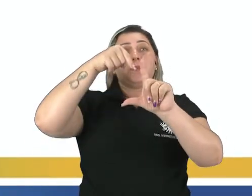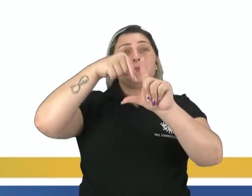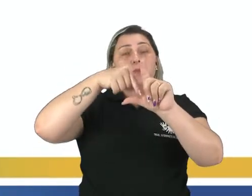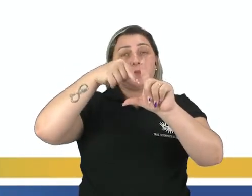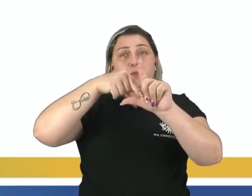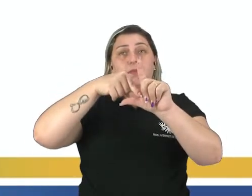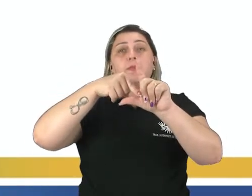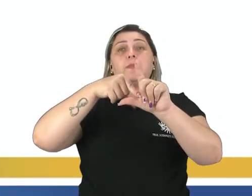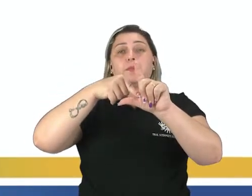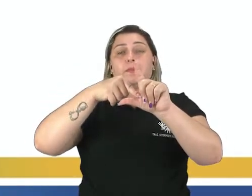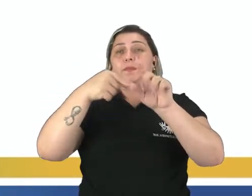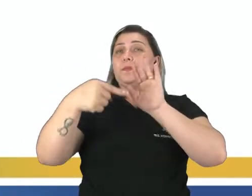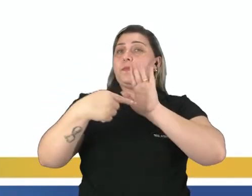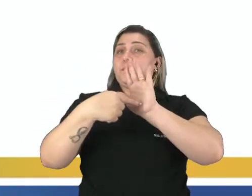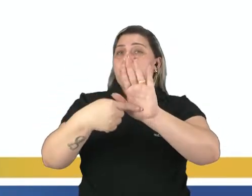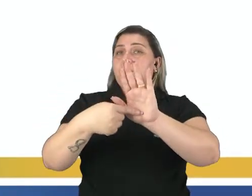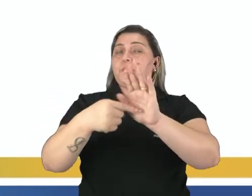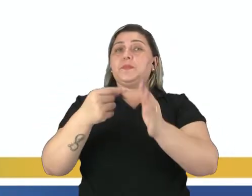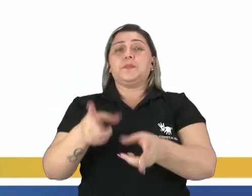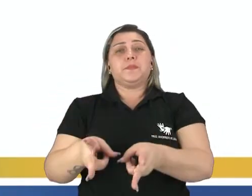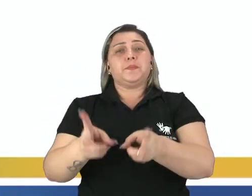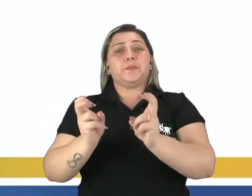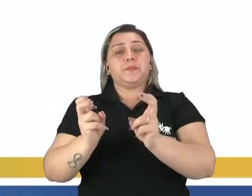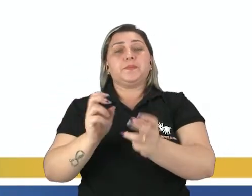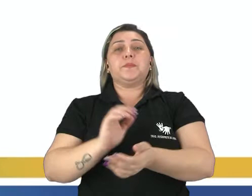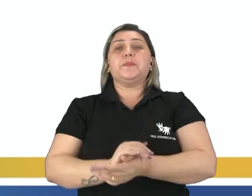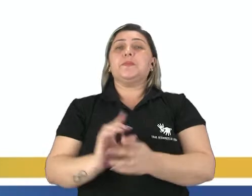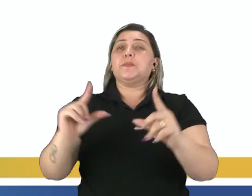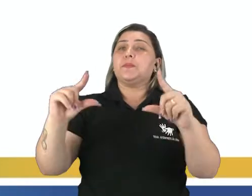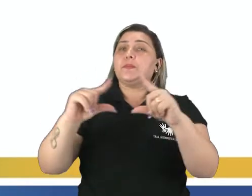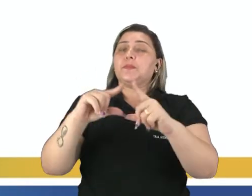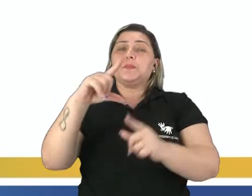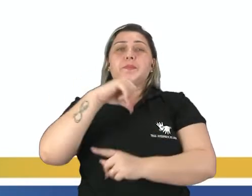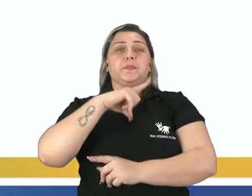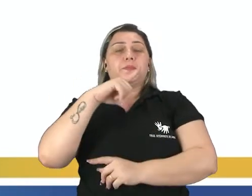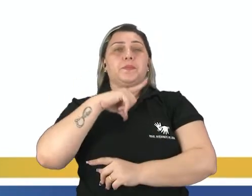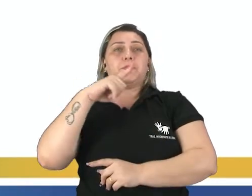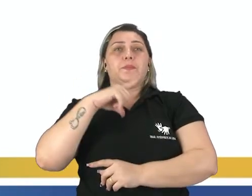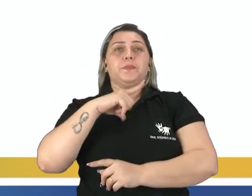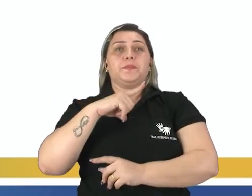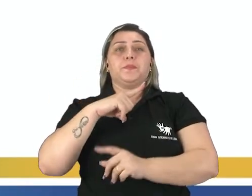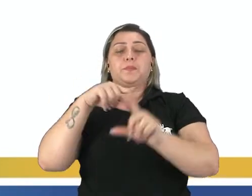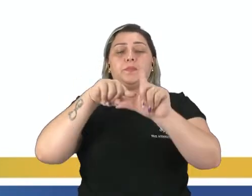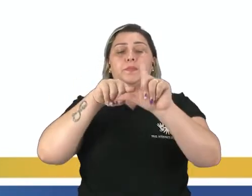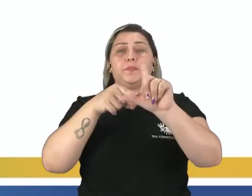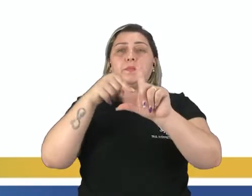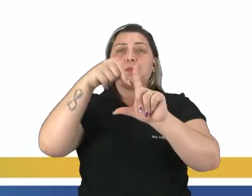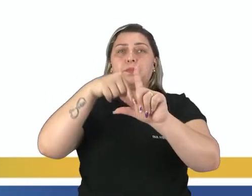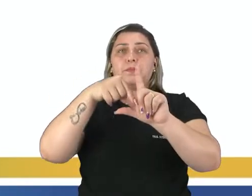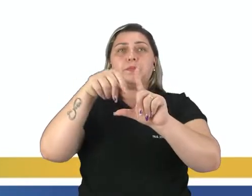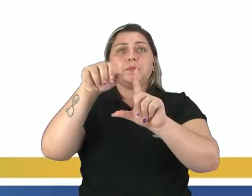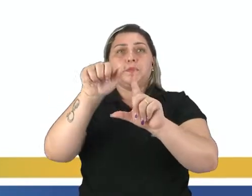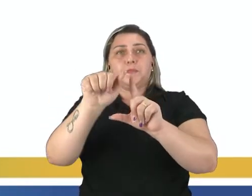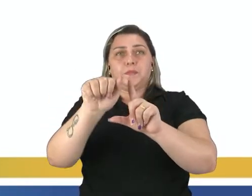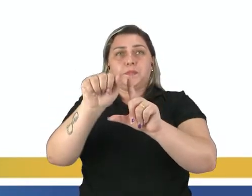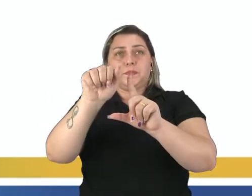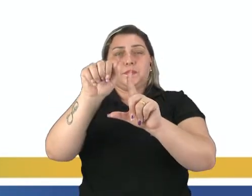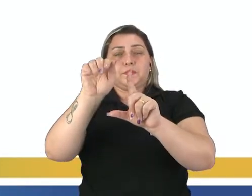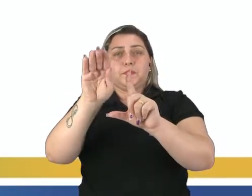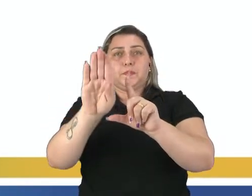internos assinalados. Então, perceba aí que neste triângulo nós temos como ângulos internos